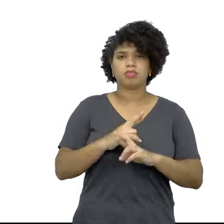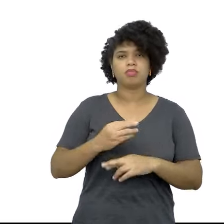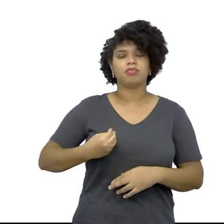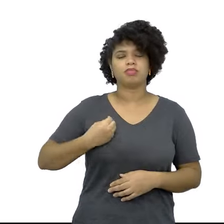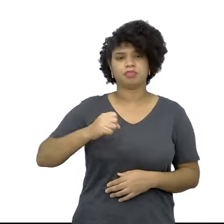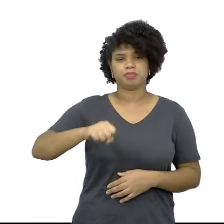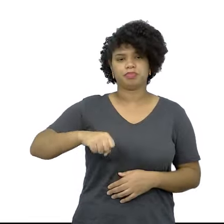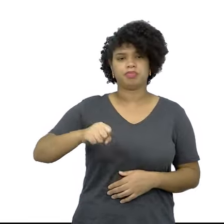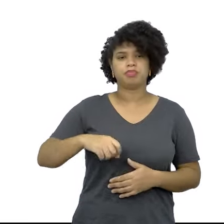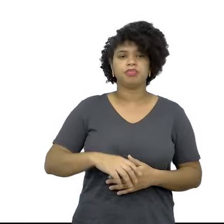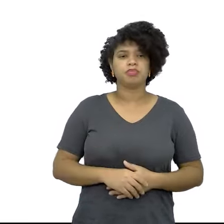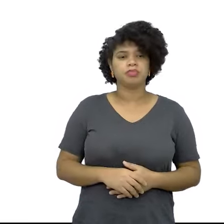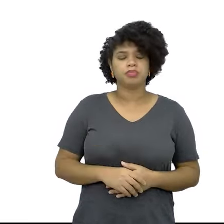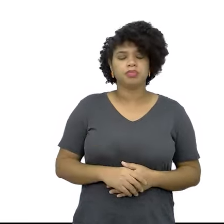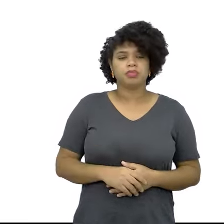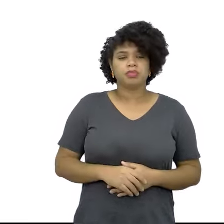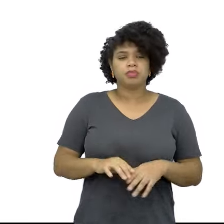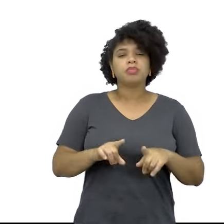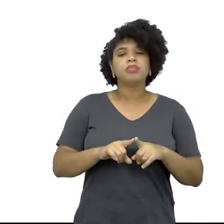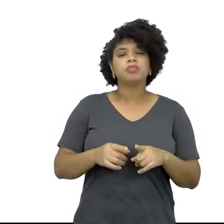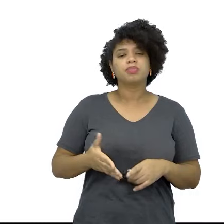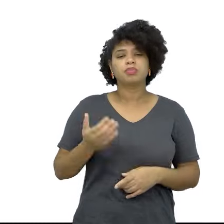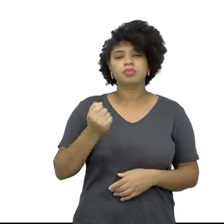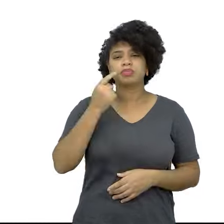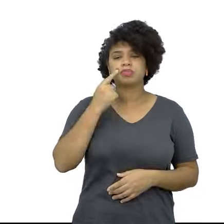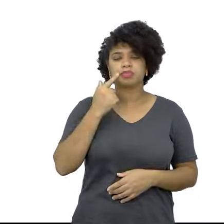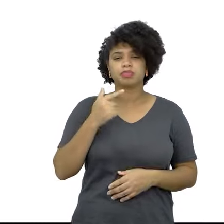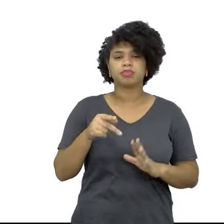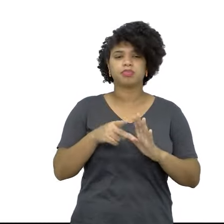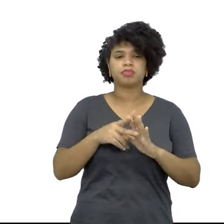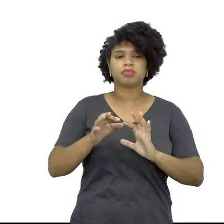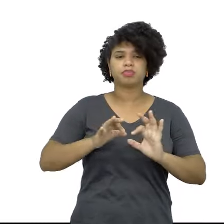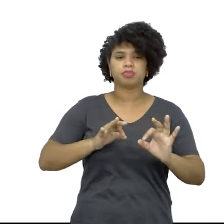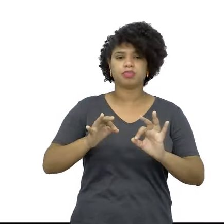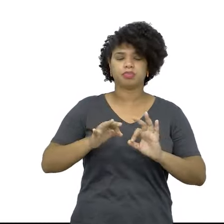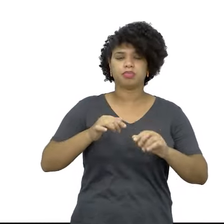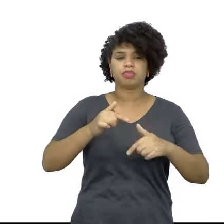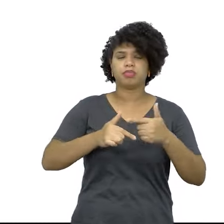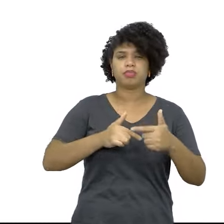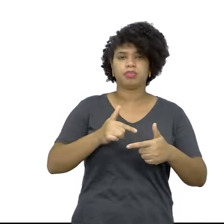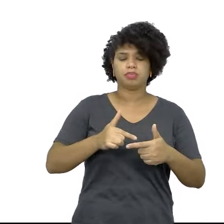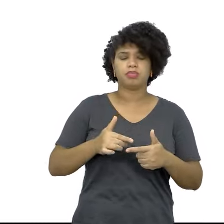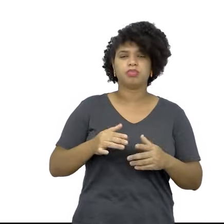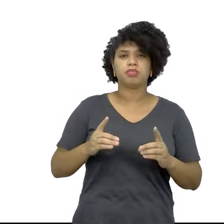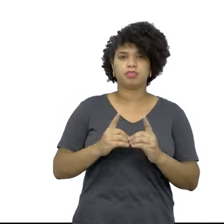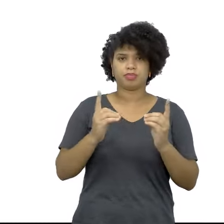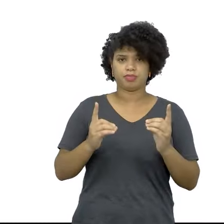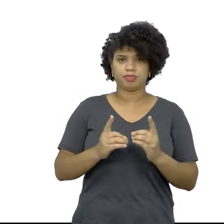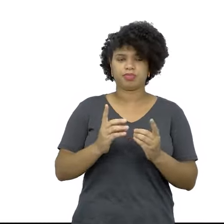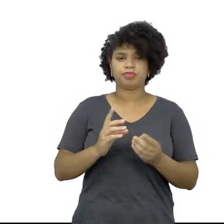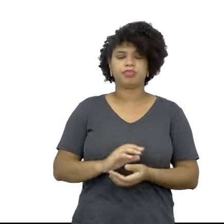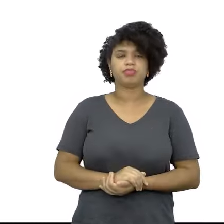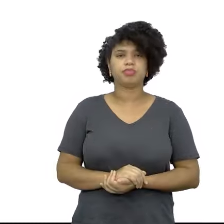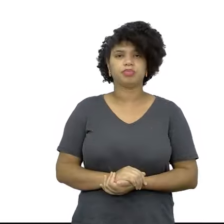envolvidas. E também vamos discutir encaminhamentos para o planejamento do trabalho